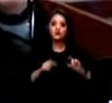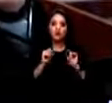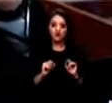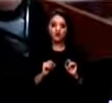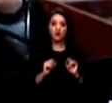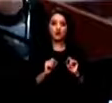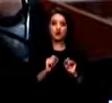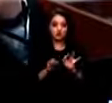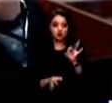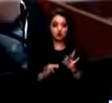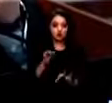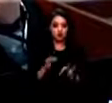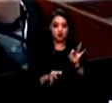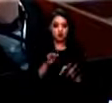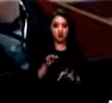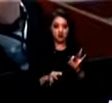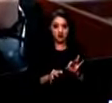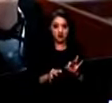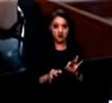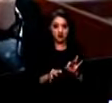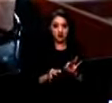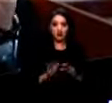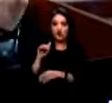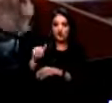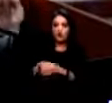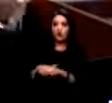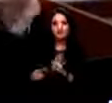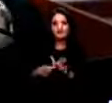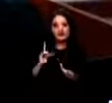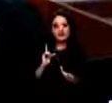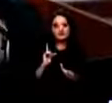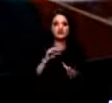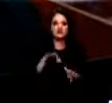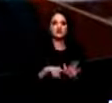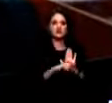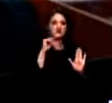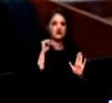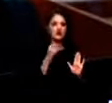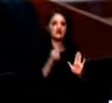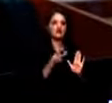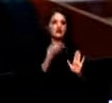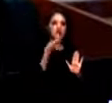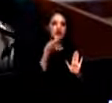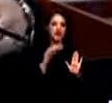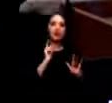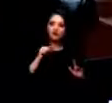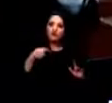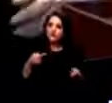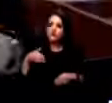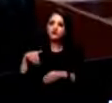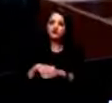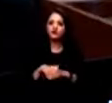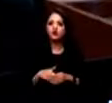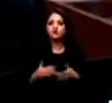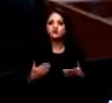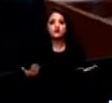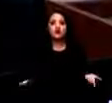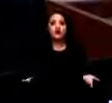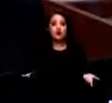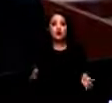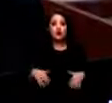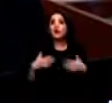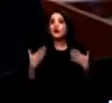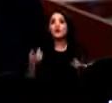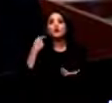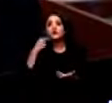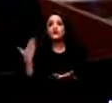julgamento antes dos votos o destaque, porque a partir dos votos, quando a parte vem aqui, já sabe quem